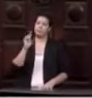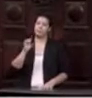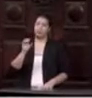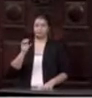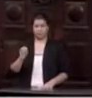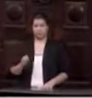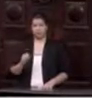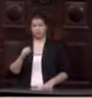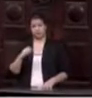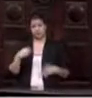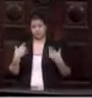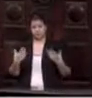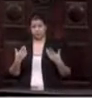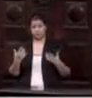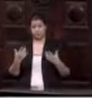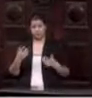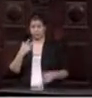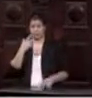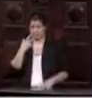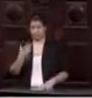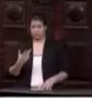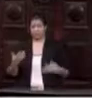Eu quero dizer que nessa